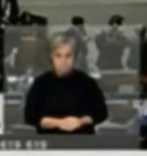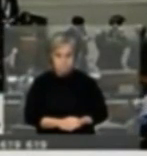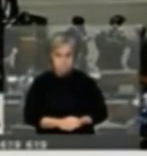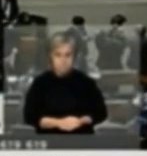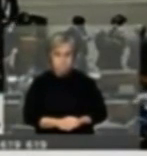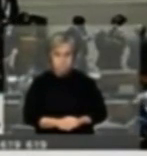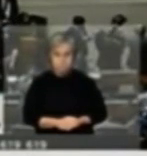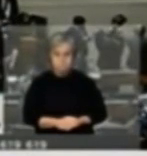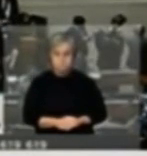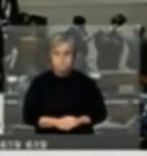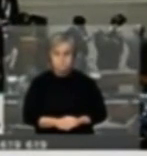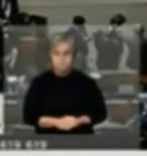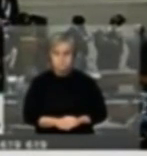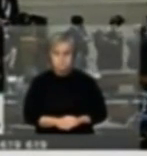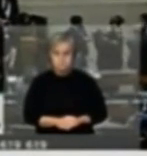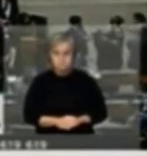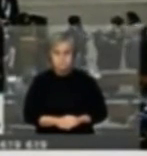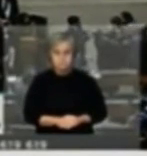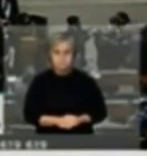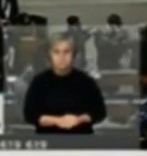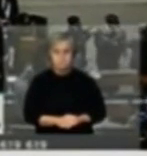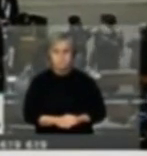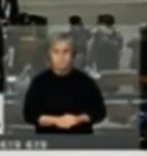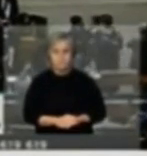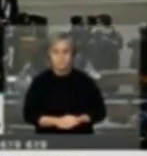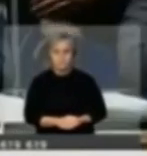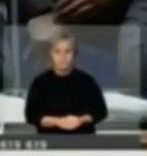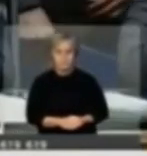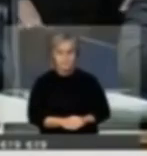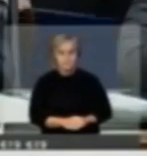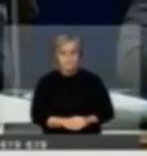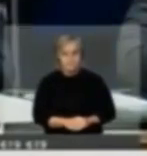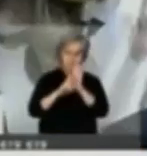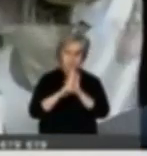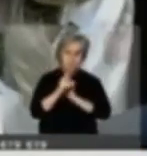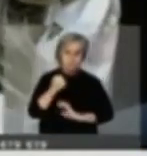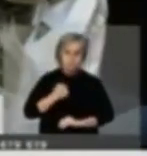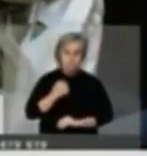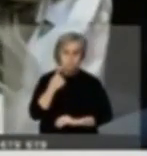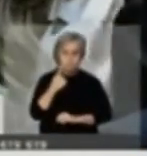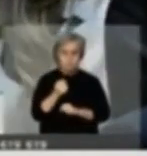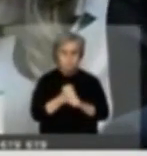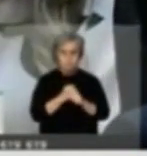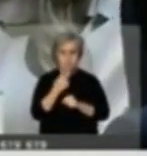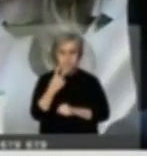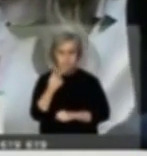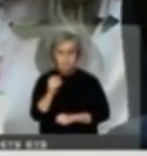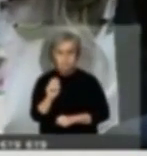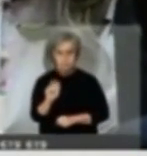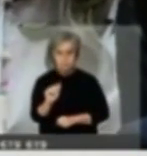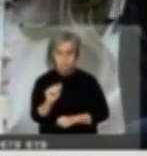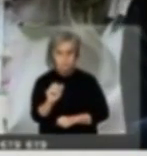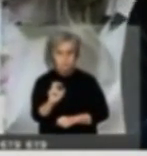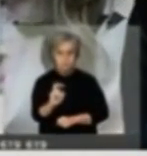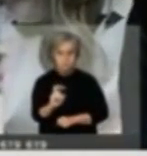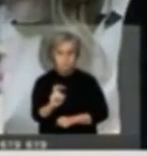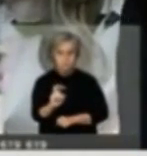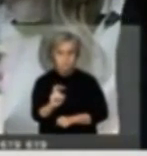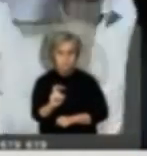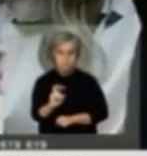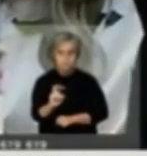dos trilhos. Cunha foi avisado de que ele poderia contar tudo em uma delação premiada que poderia comprometer a muitos